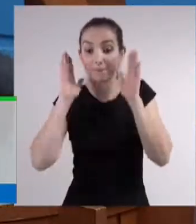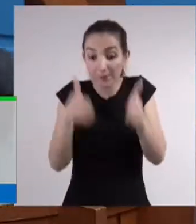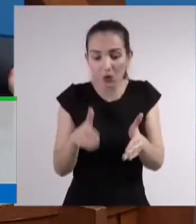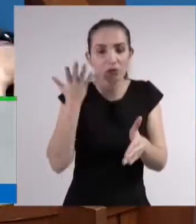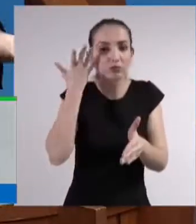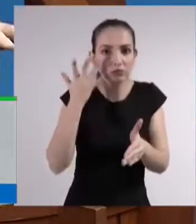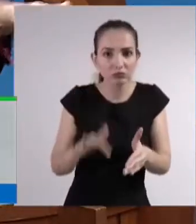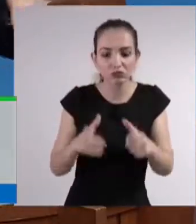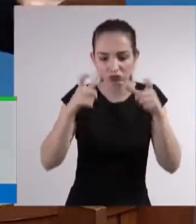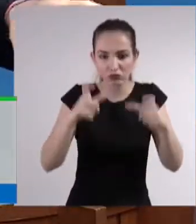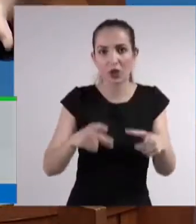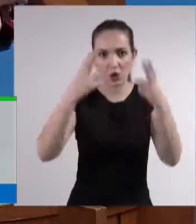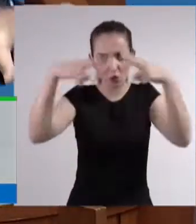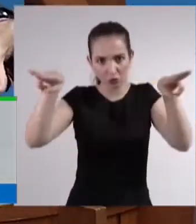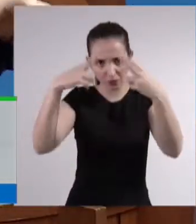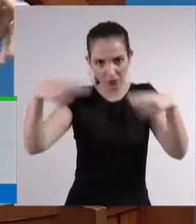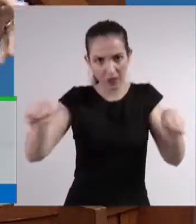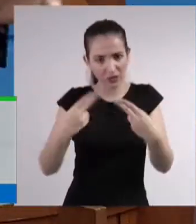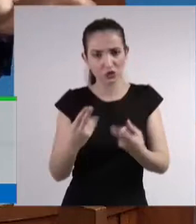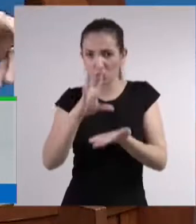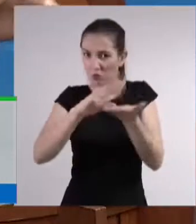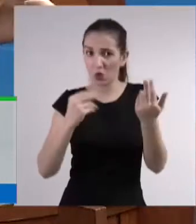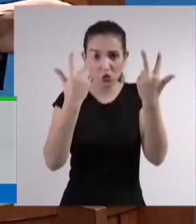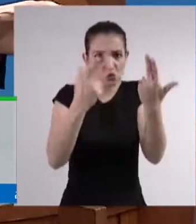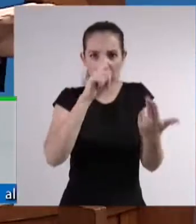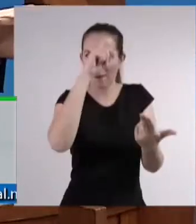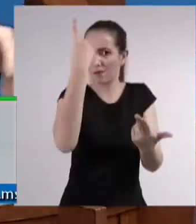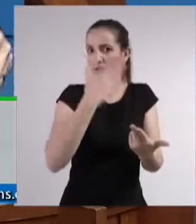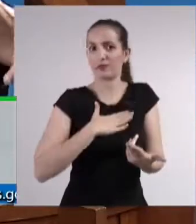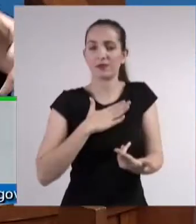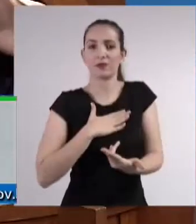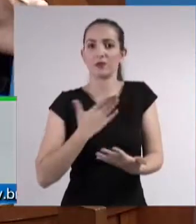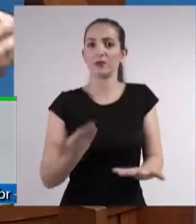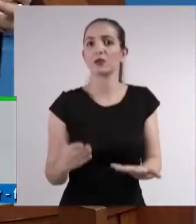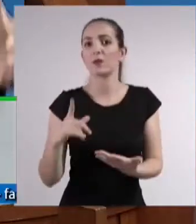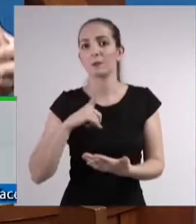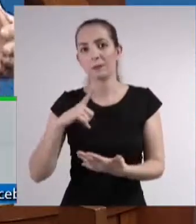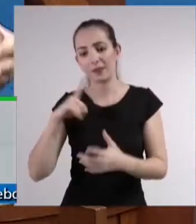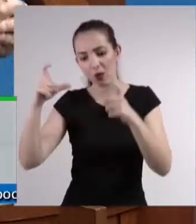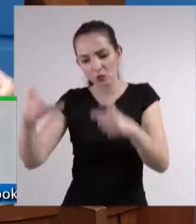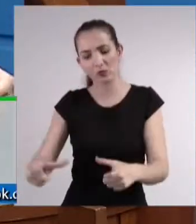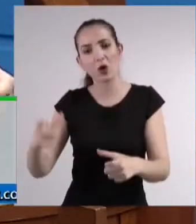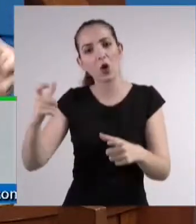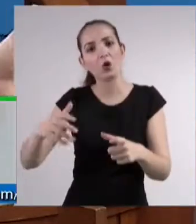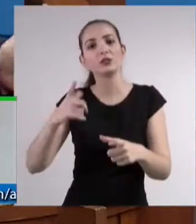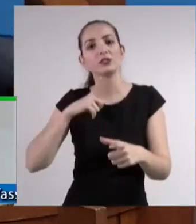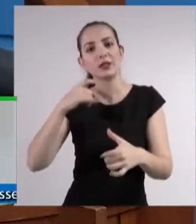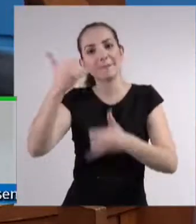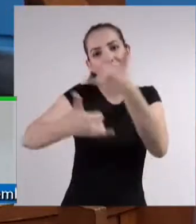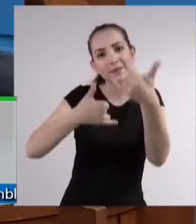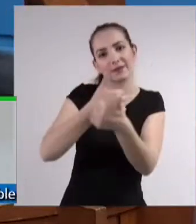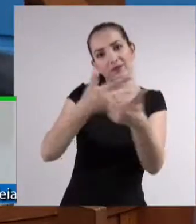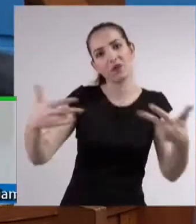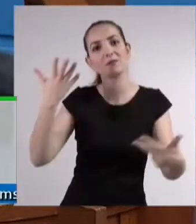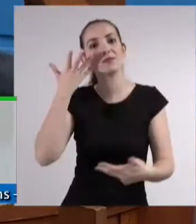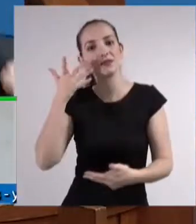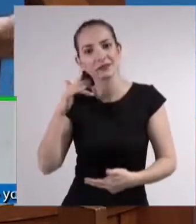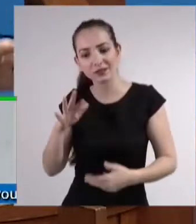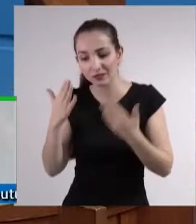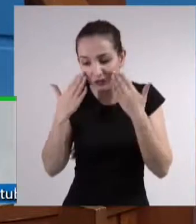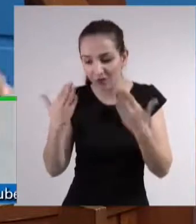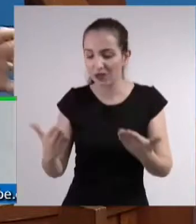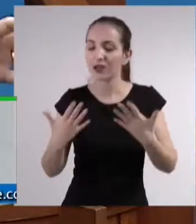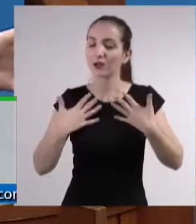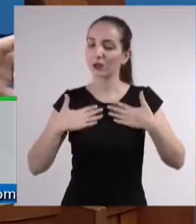desenhos infantis, as camas próprias com brinquedos para as crianças se sentirem acolhidas numa internação,